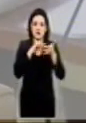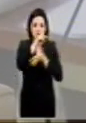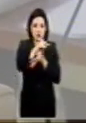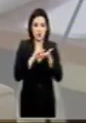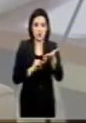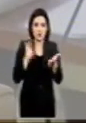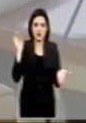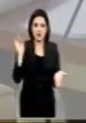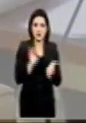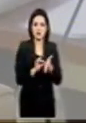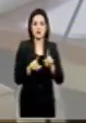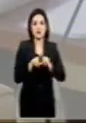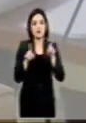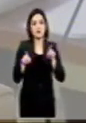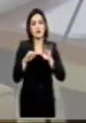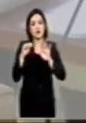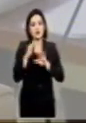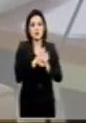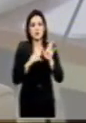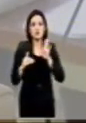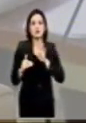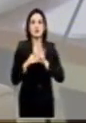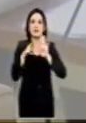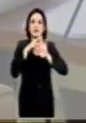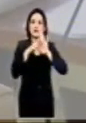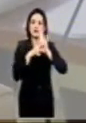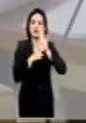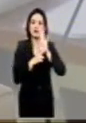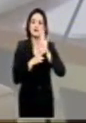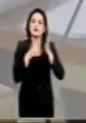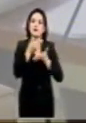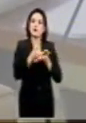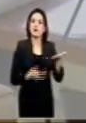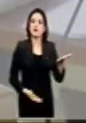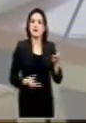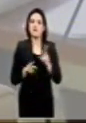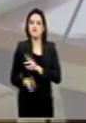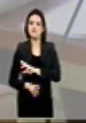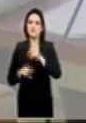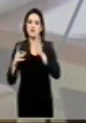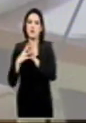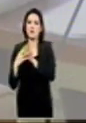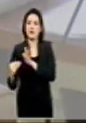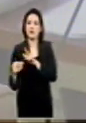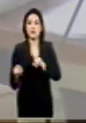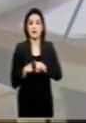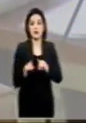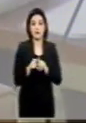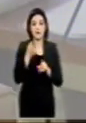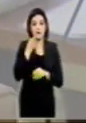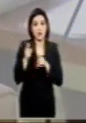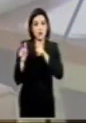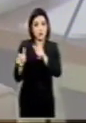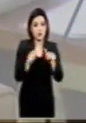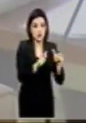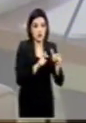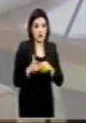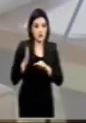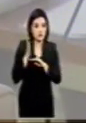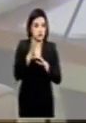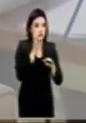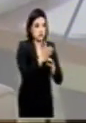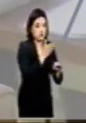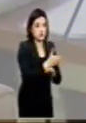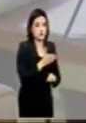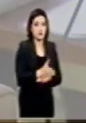concreto, a ordem contida nos autos teria fugido desse padrão. Apontou outro sim que os locais da diligência desbordavam